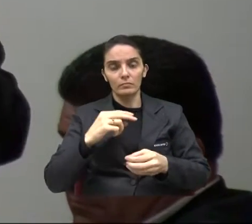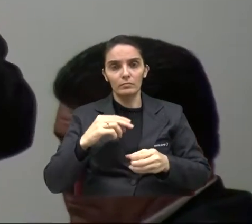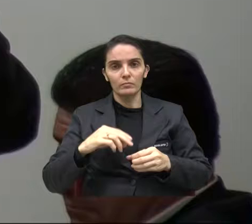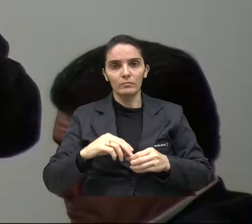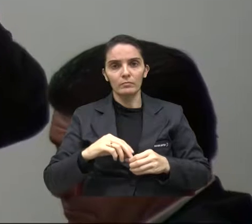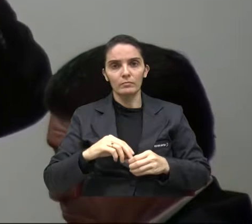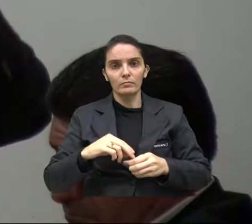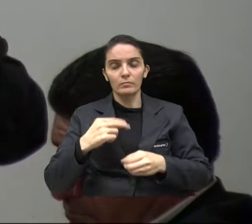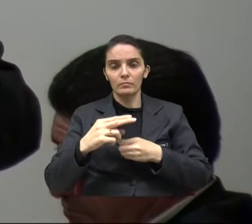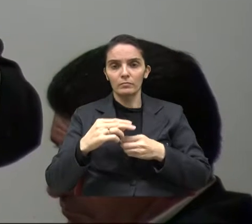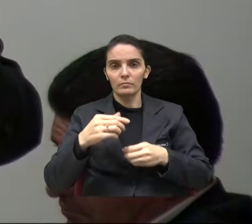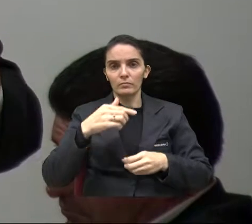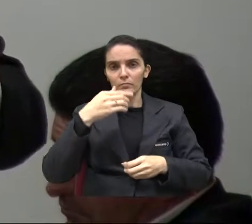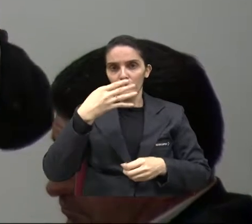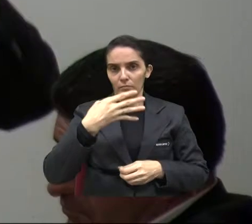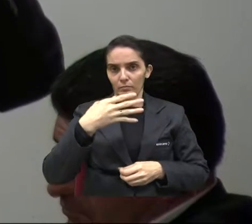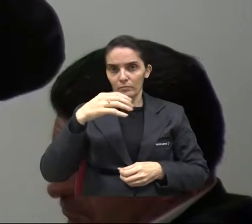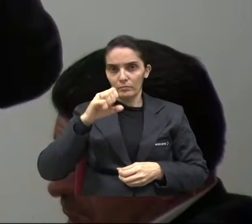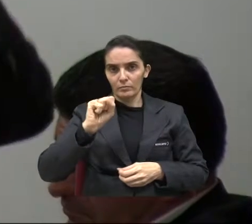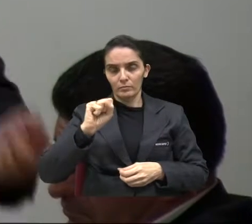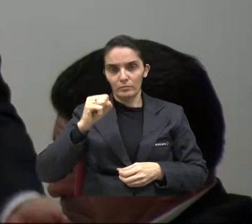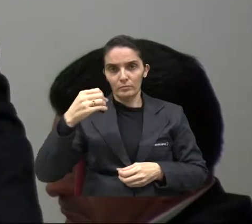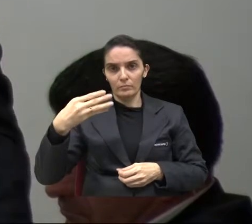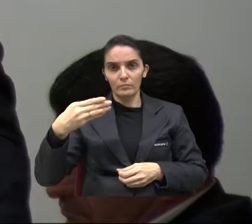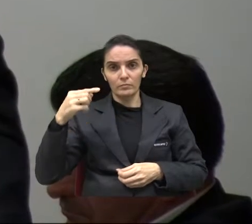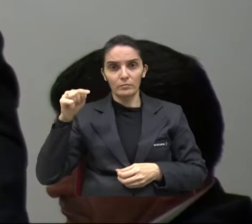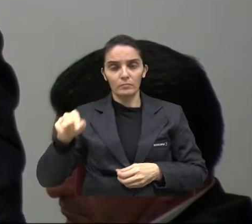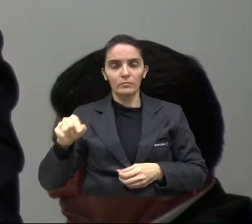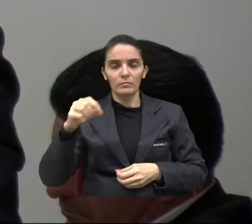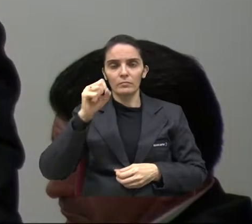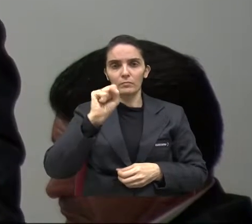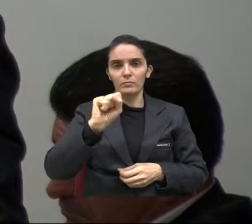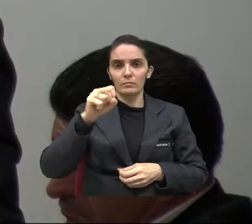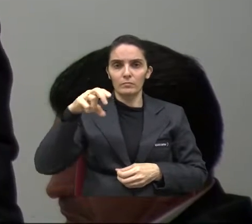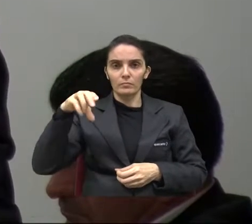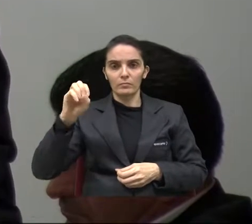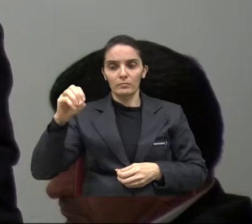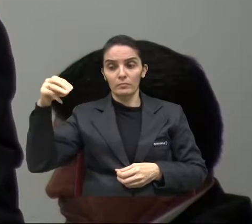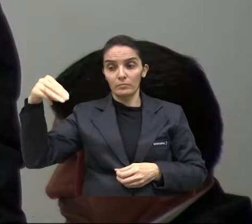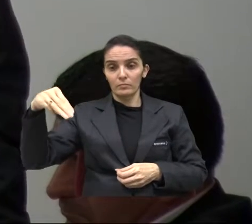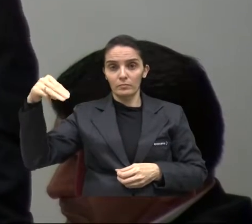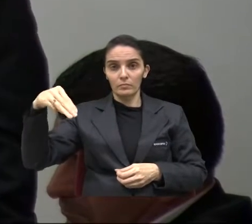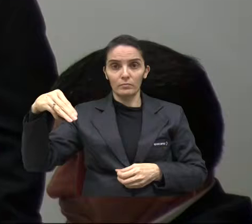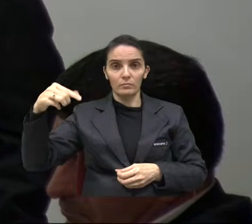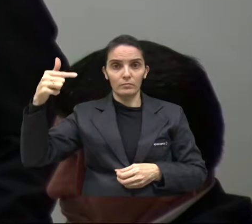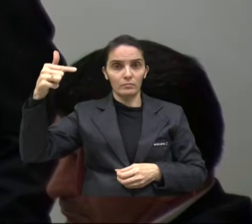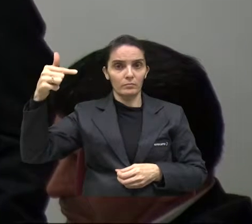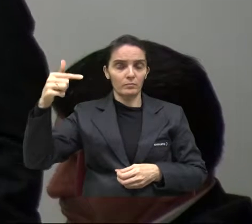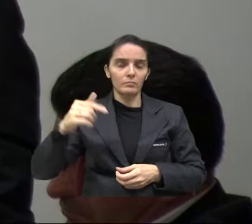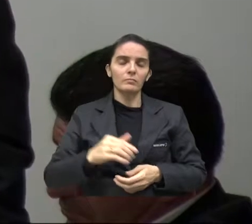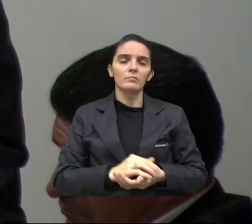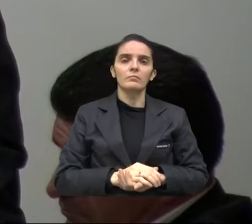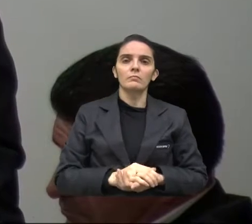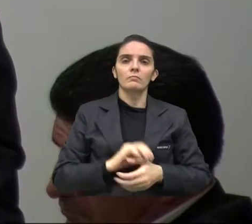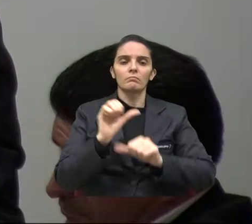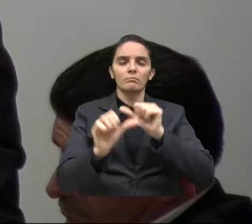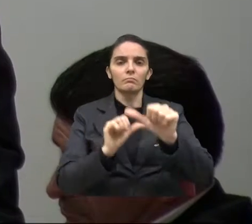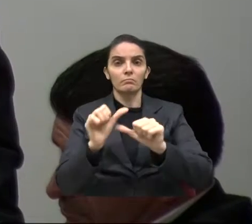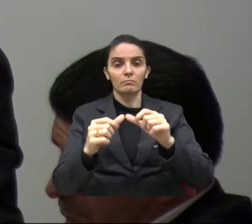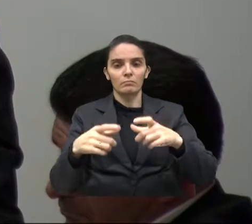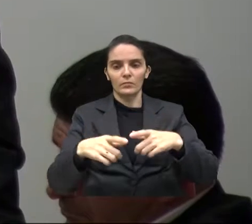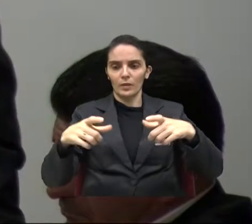alqueires, 484.850 metros quadrados. foi transformado no novo